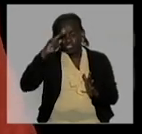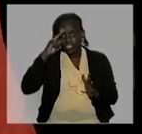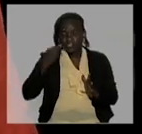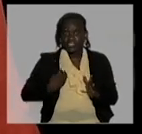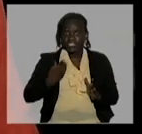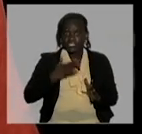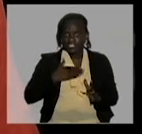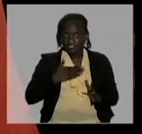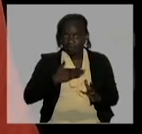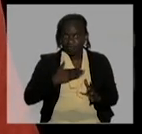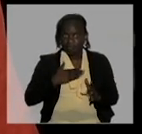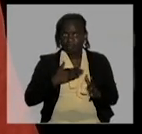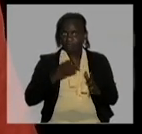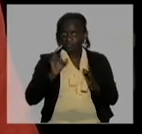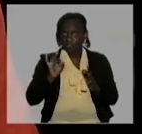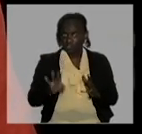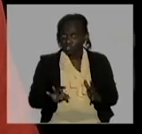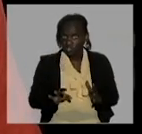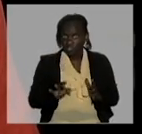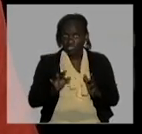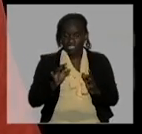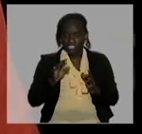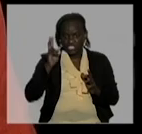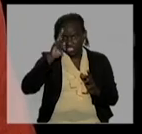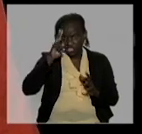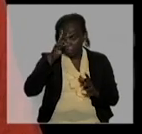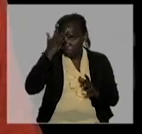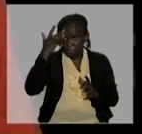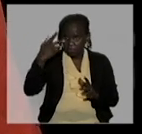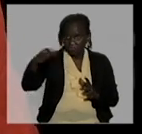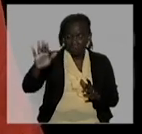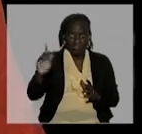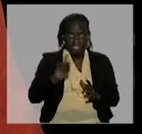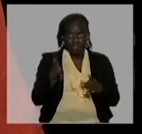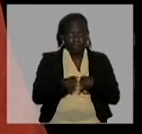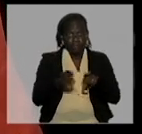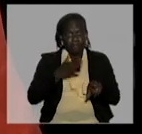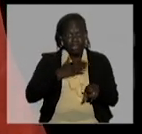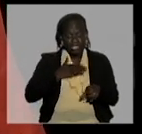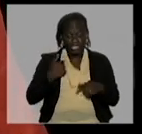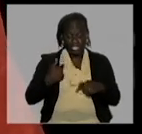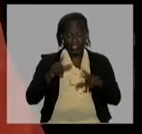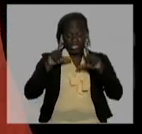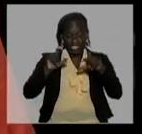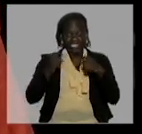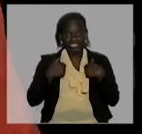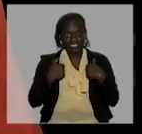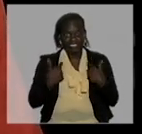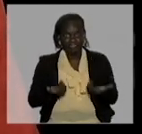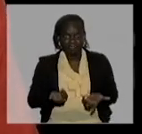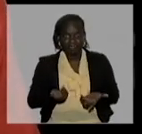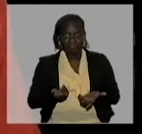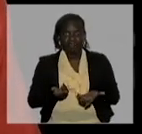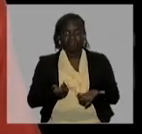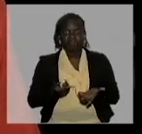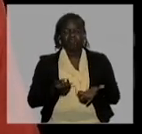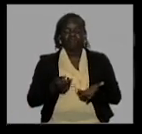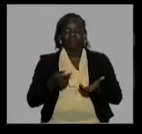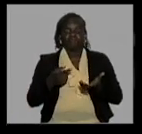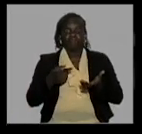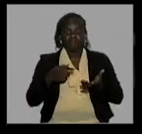nossa história, né? Não é só um pedaço da história de alguém, é um pedaço da história de quem fez o registro